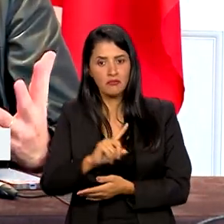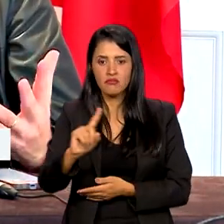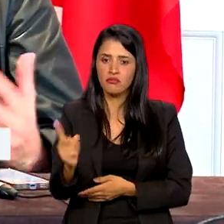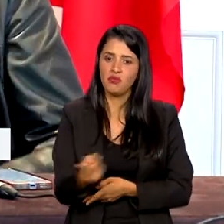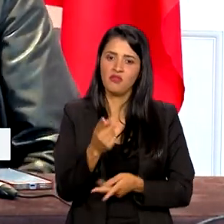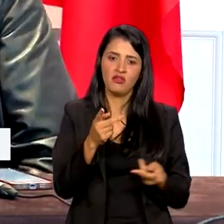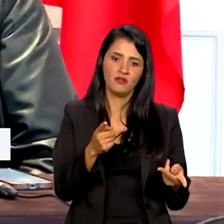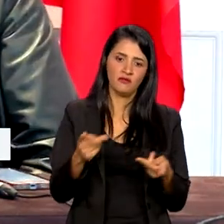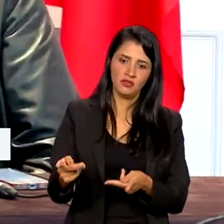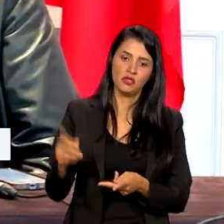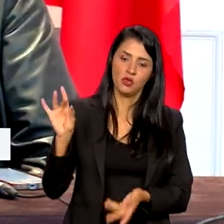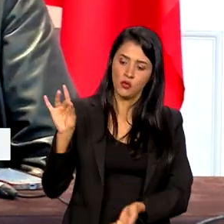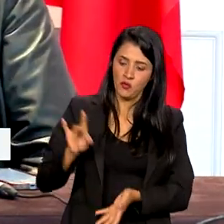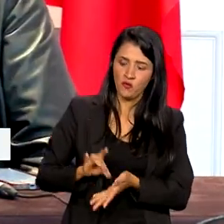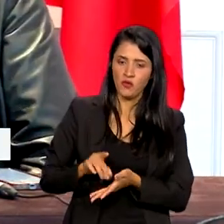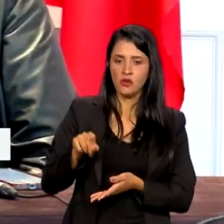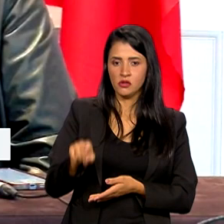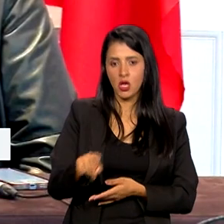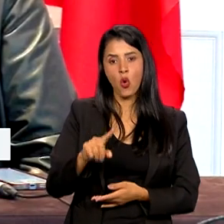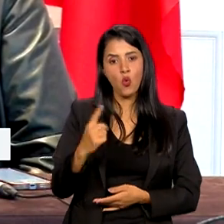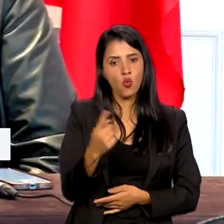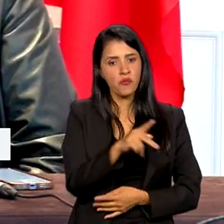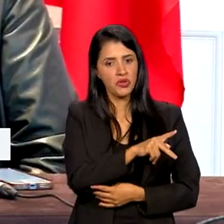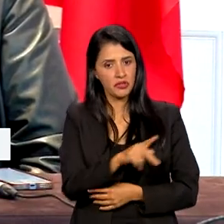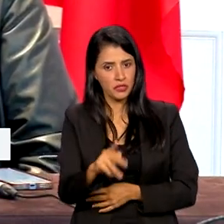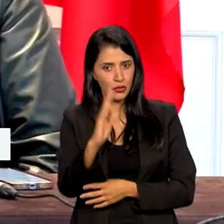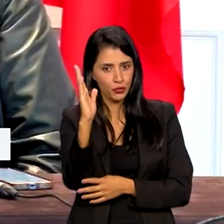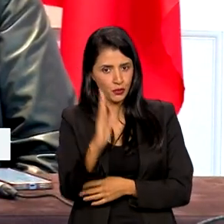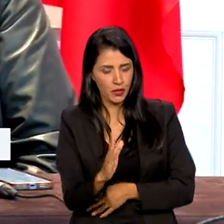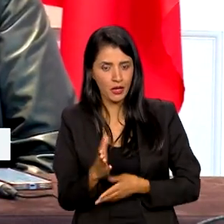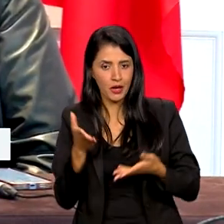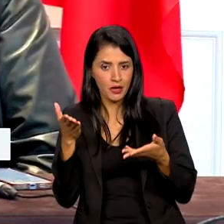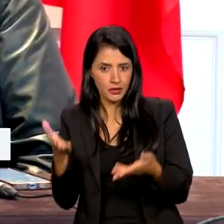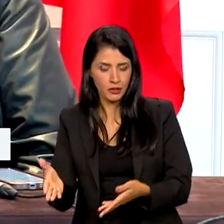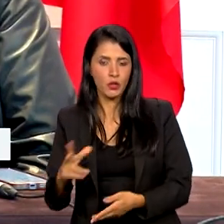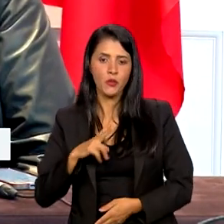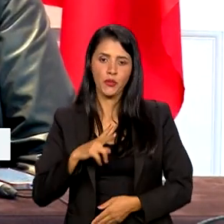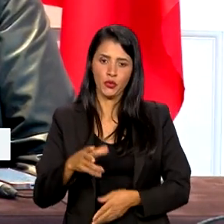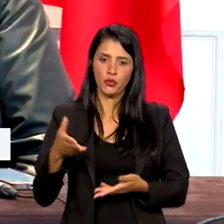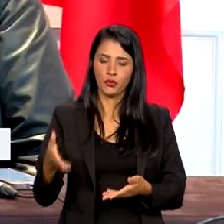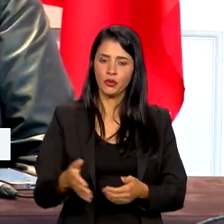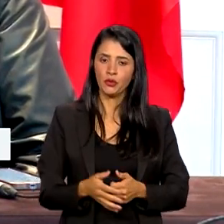a primeira visita oficial de um presidente do Brasil